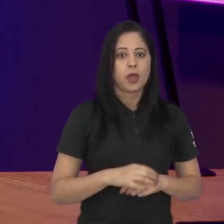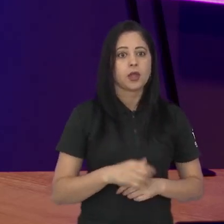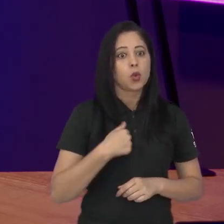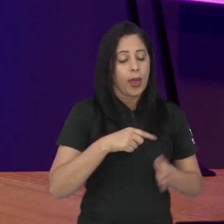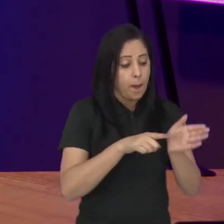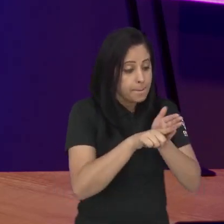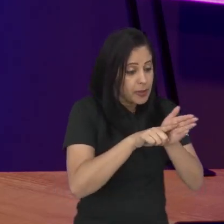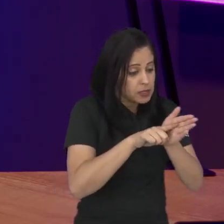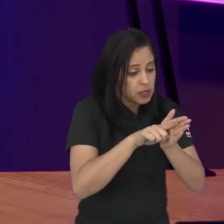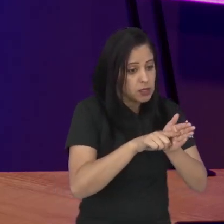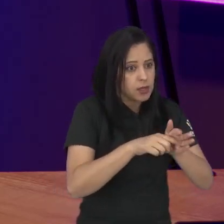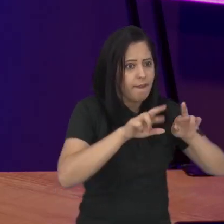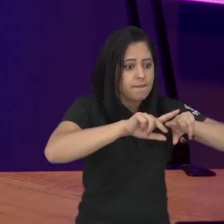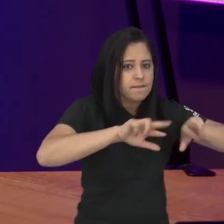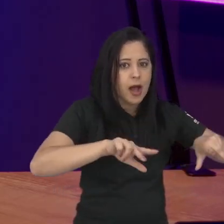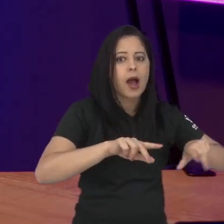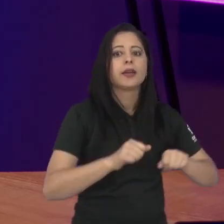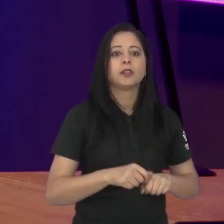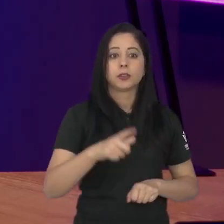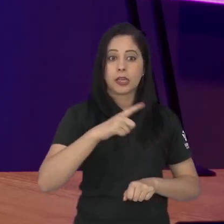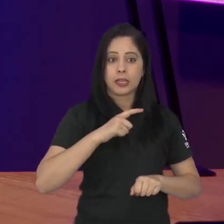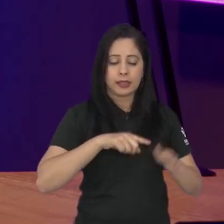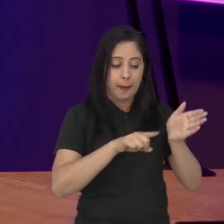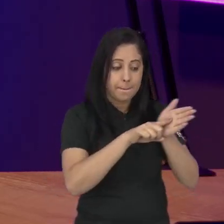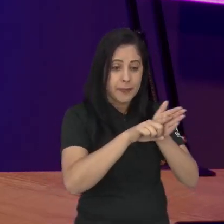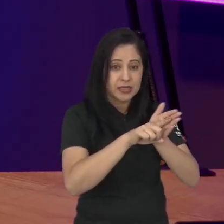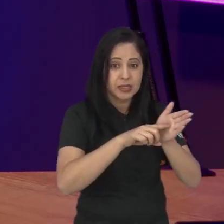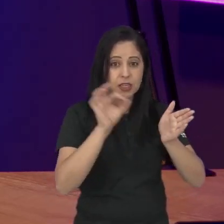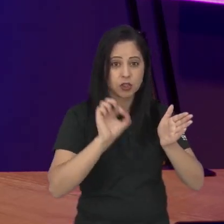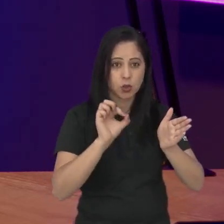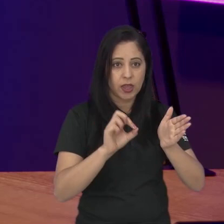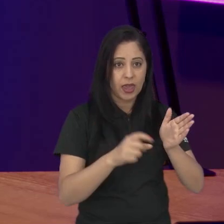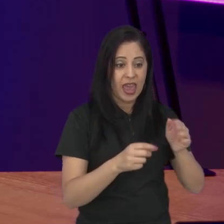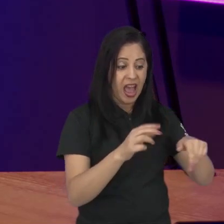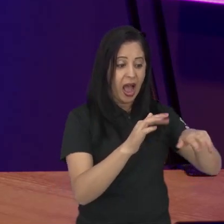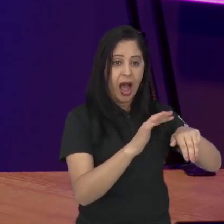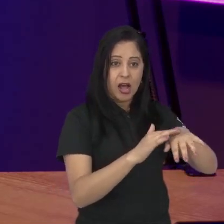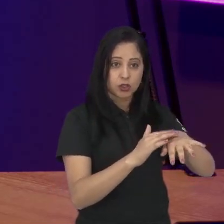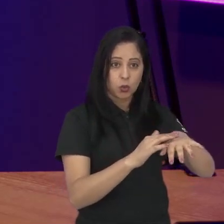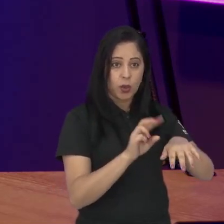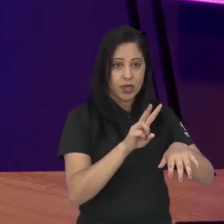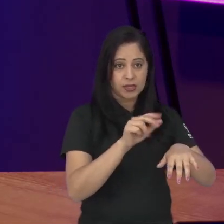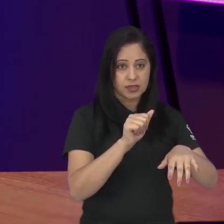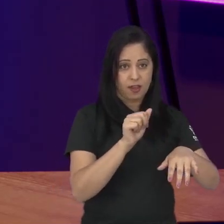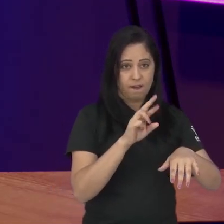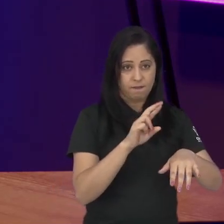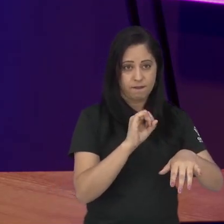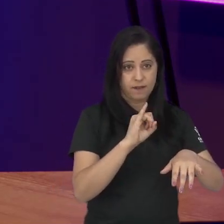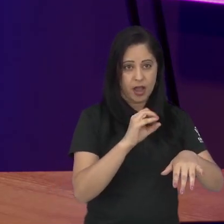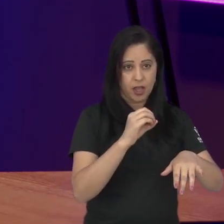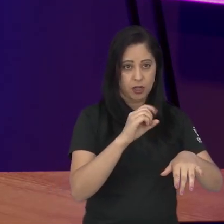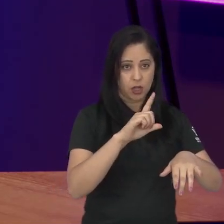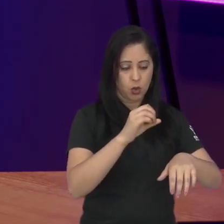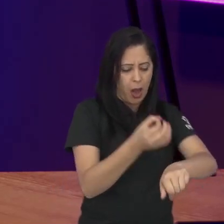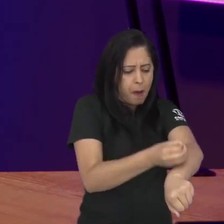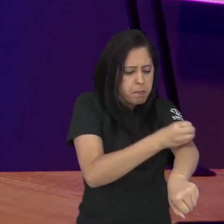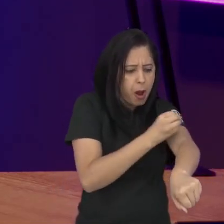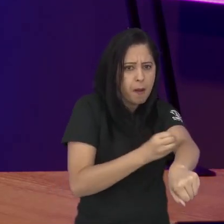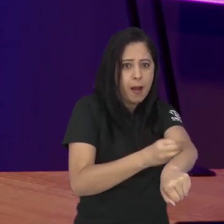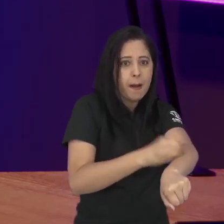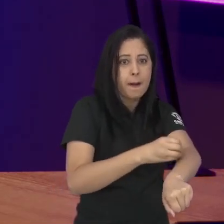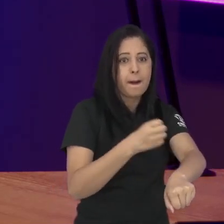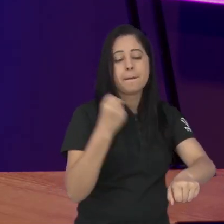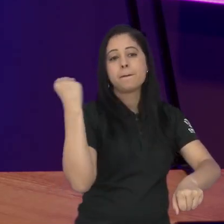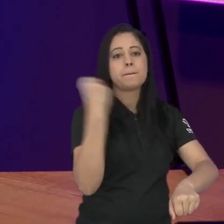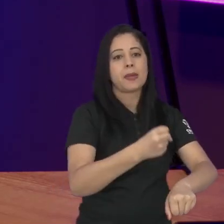certeza. Existem dados que afirmam que a varíola matou cerca de 300 a 500 milhões de pessoas